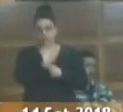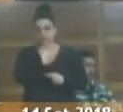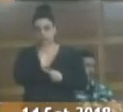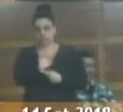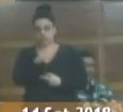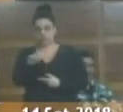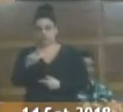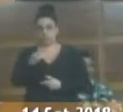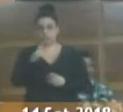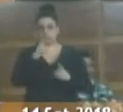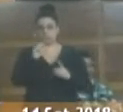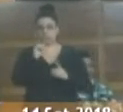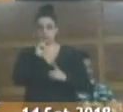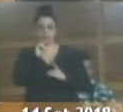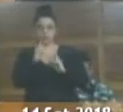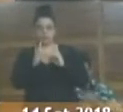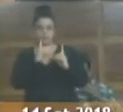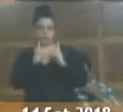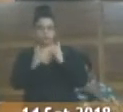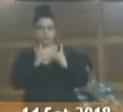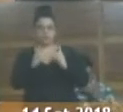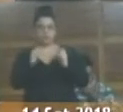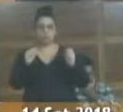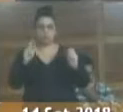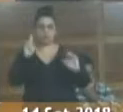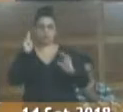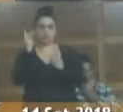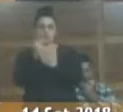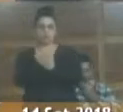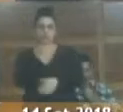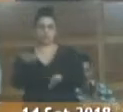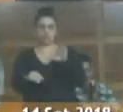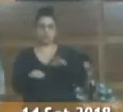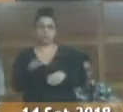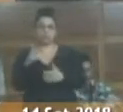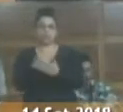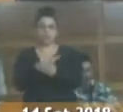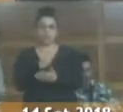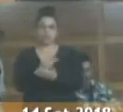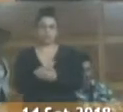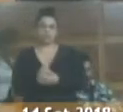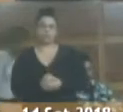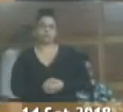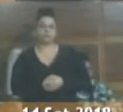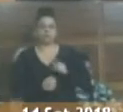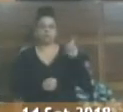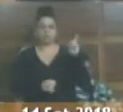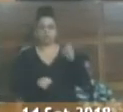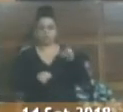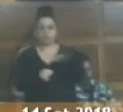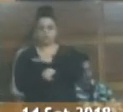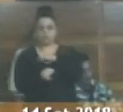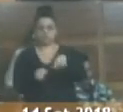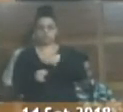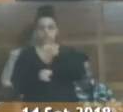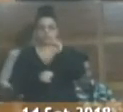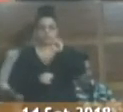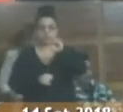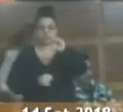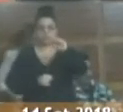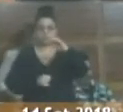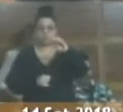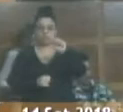participação democrática, pode causar, às vezes, alguns efeitos danosos. A gente tem lá na Ilha Grande, em Araçatiba, por